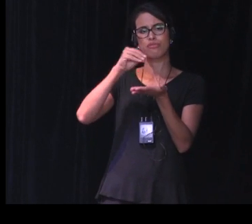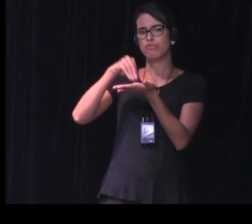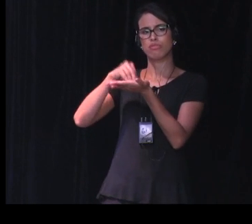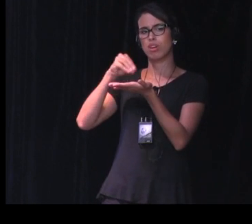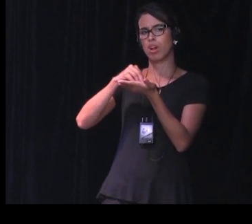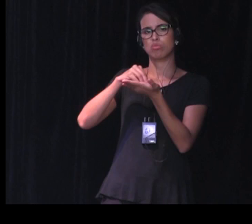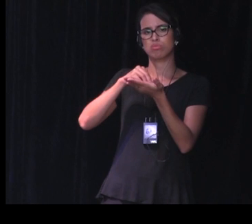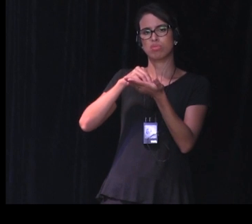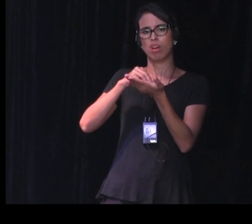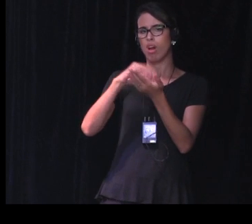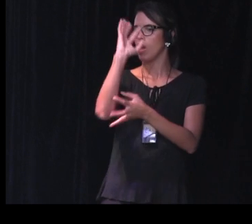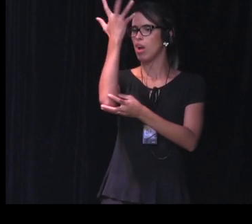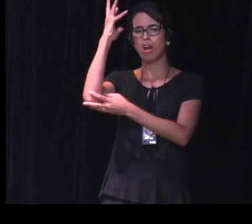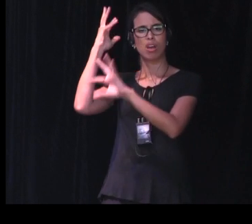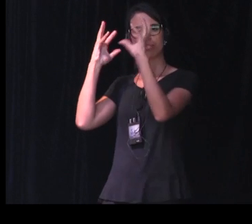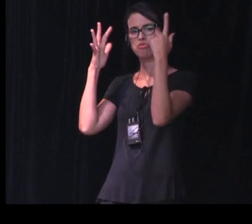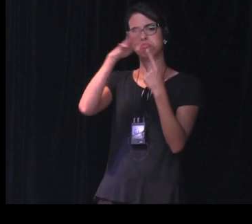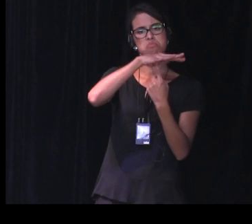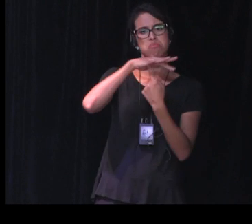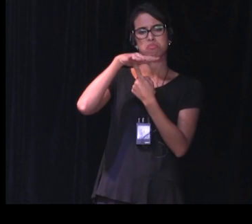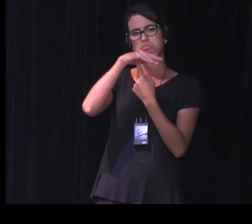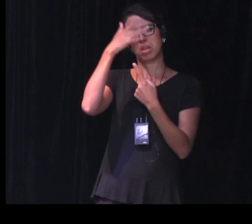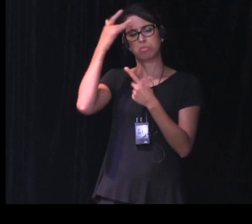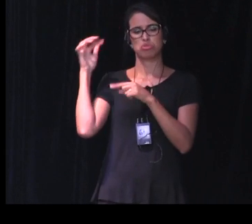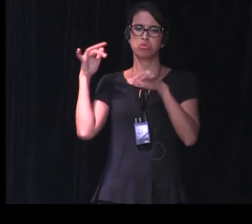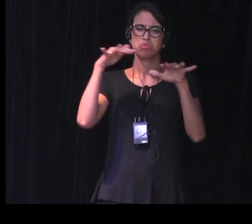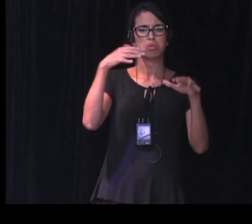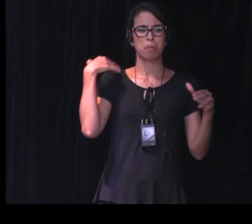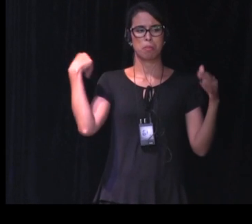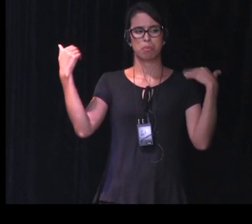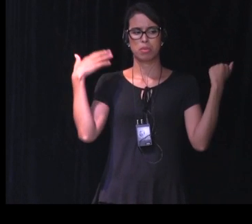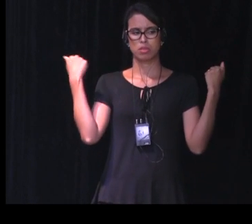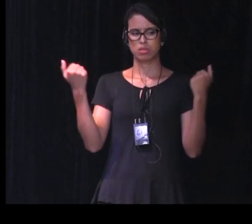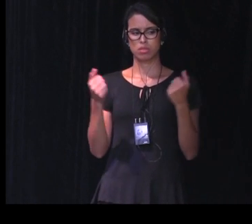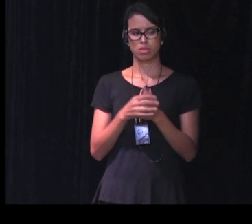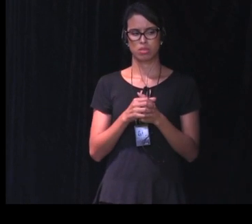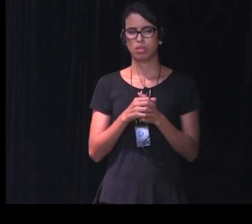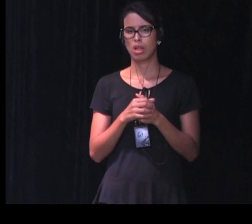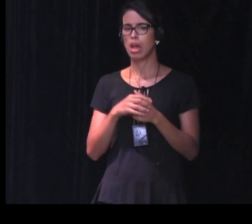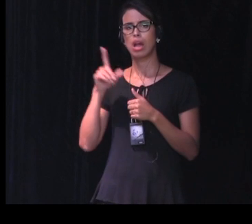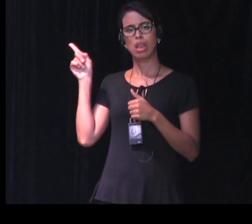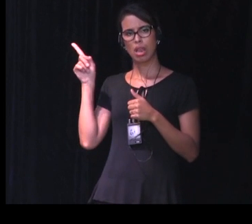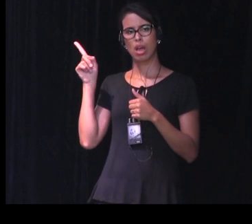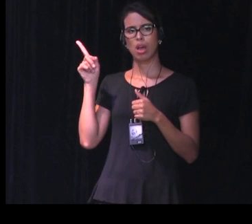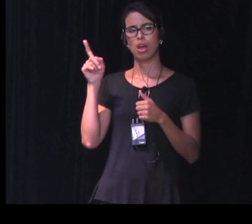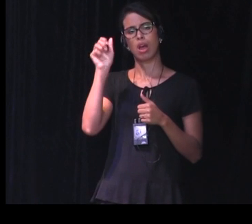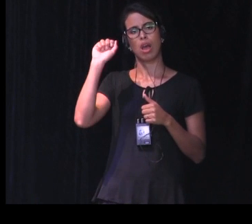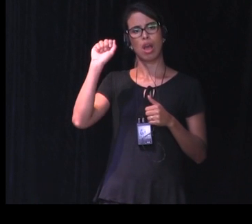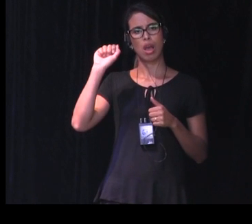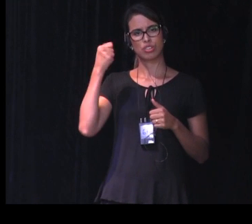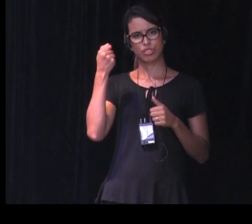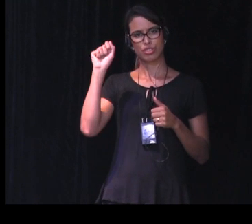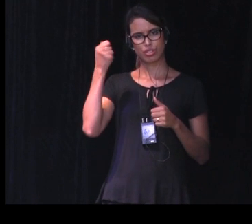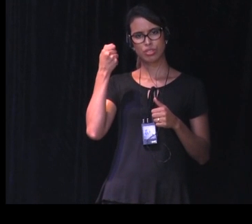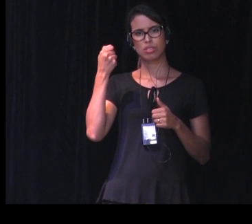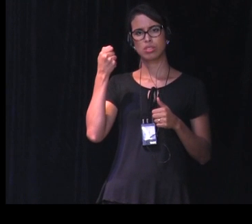e a ausência absoluta de parques ou de algum elemento semelhante em Buenos Aires. As quadras de Buenos